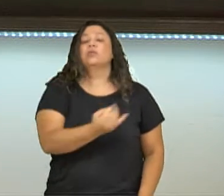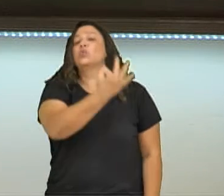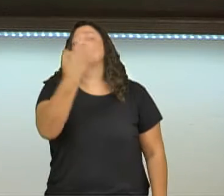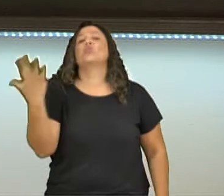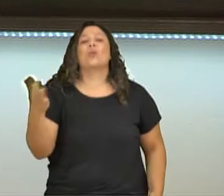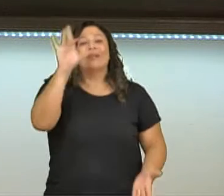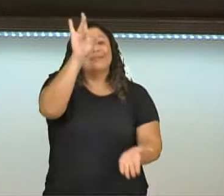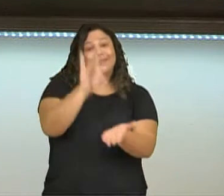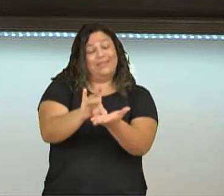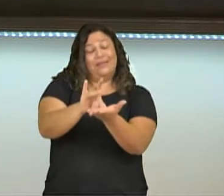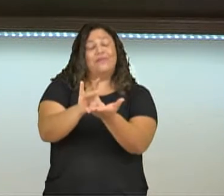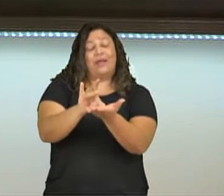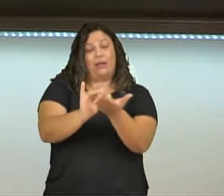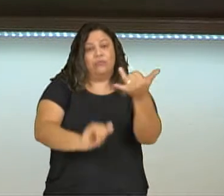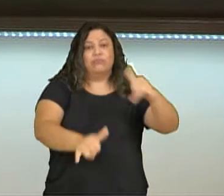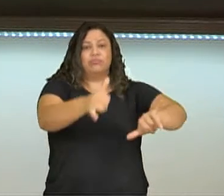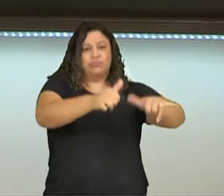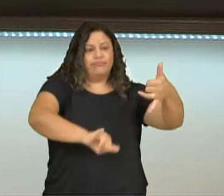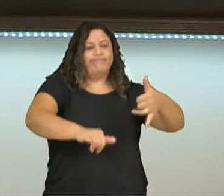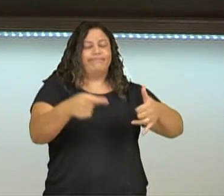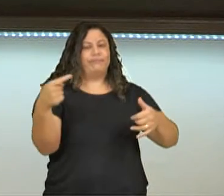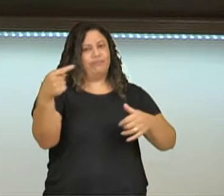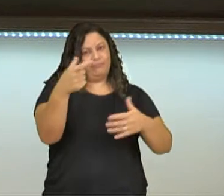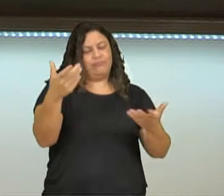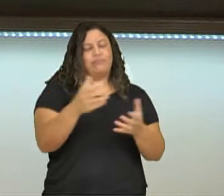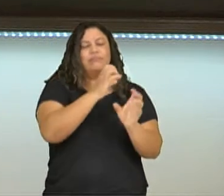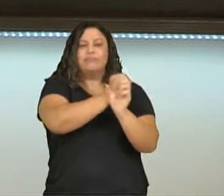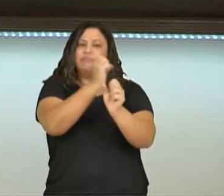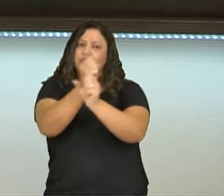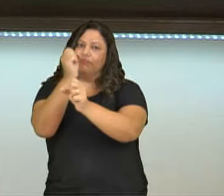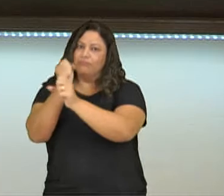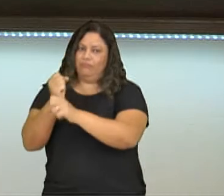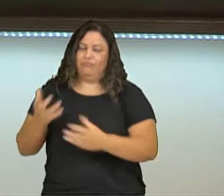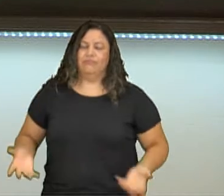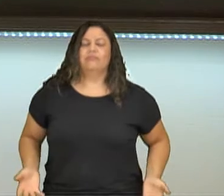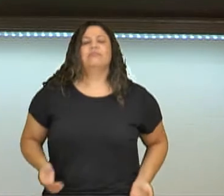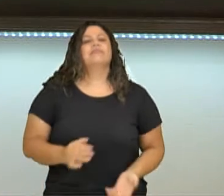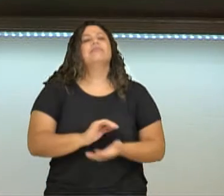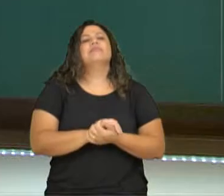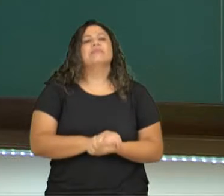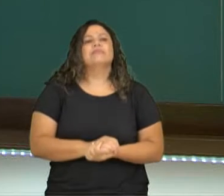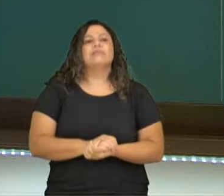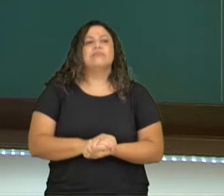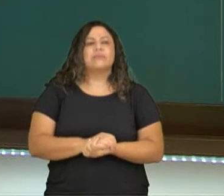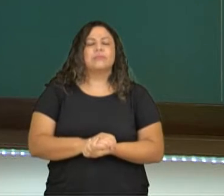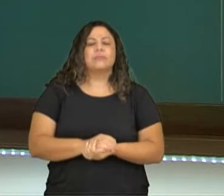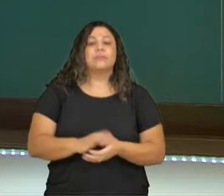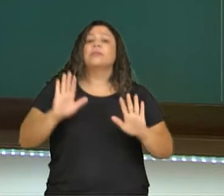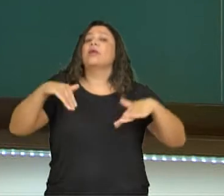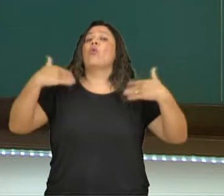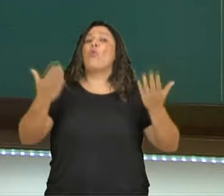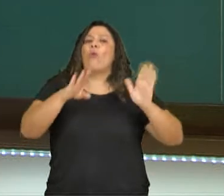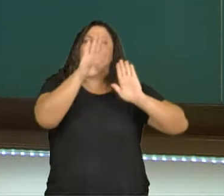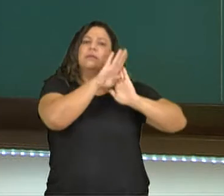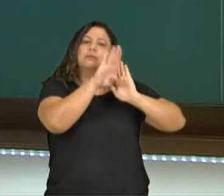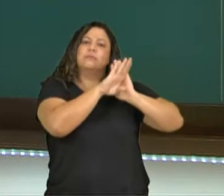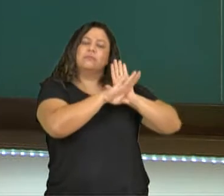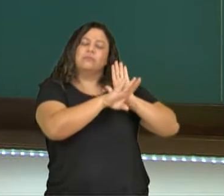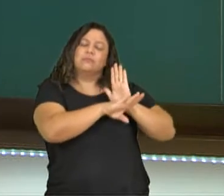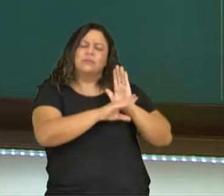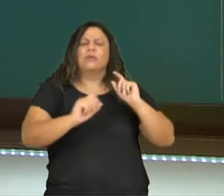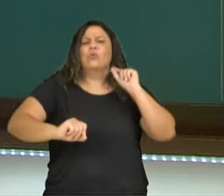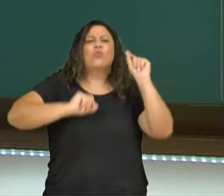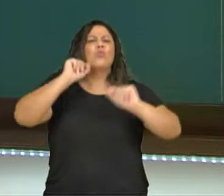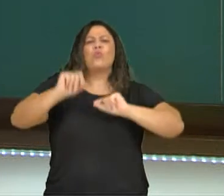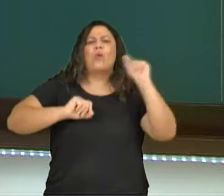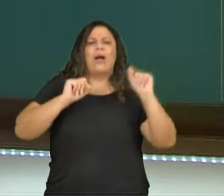de fato é obtido, tá? A partir de um cálculo teórico, tá bom? Quais são as etapas, quais são os